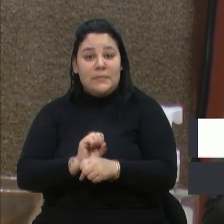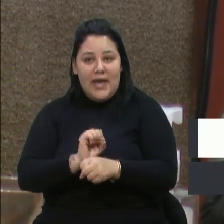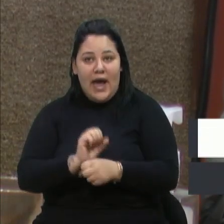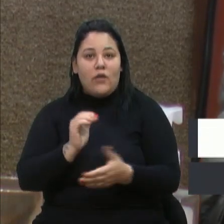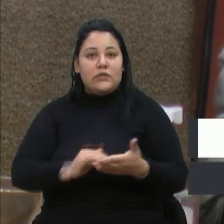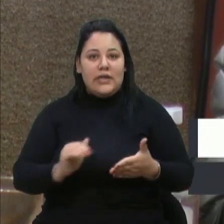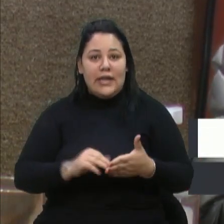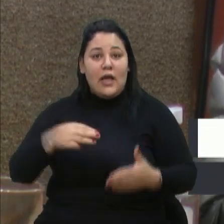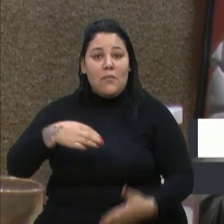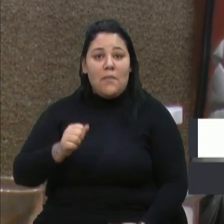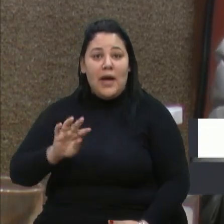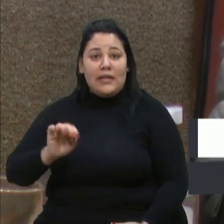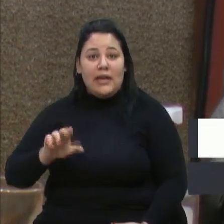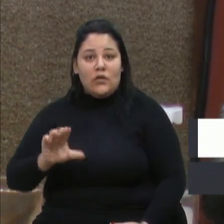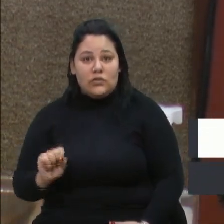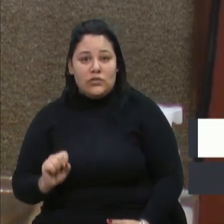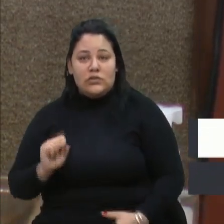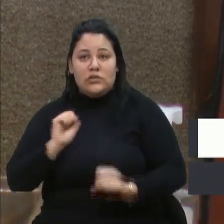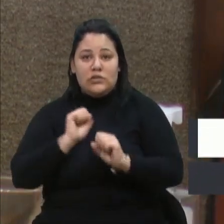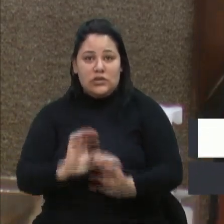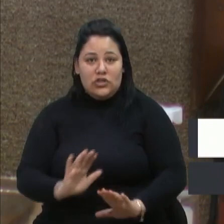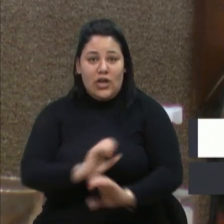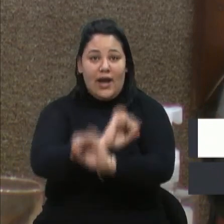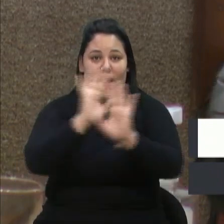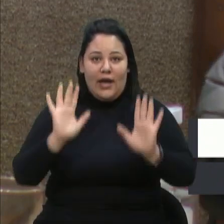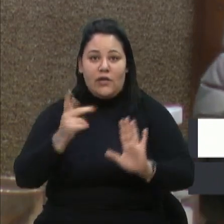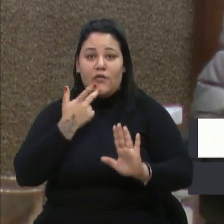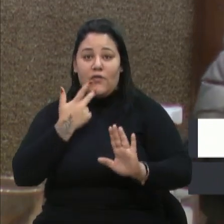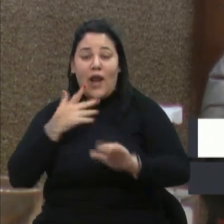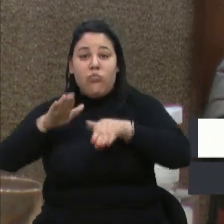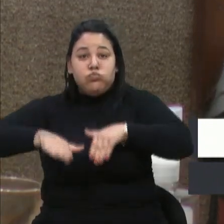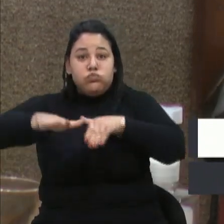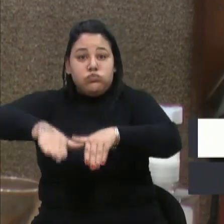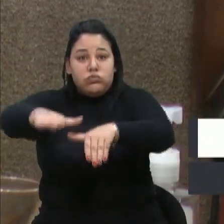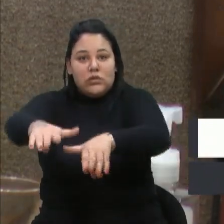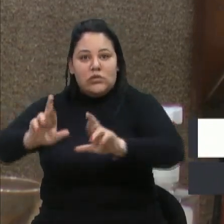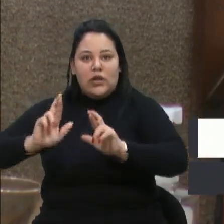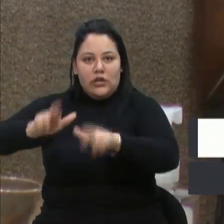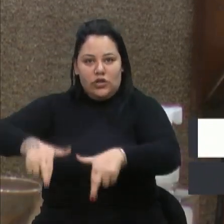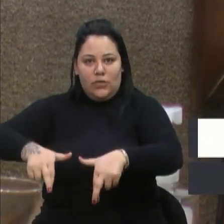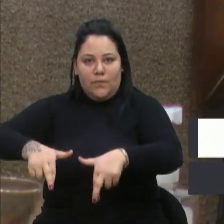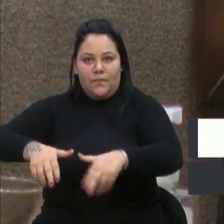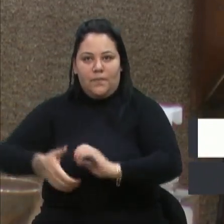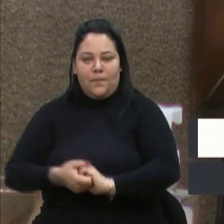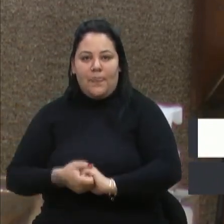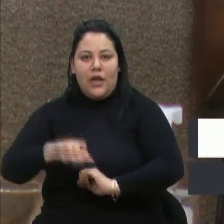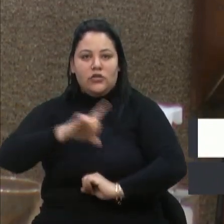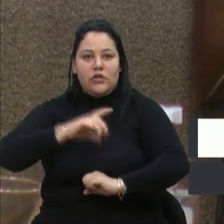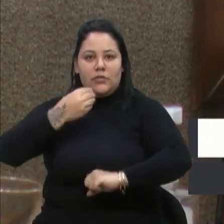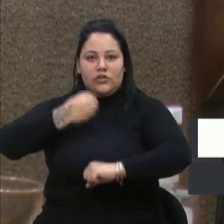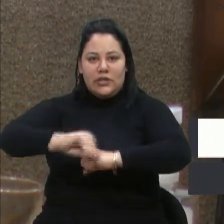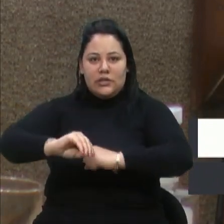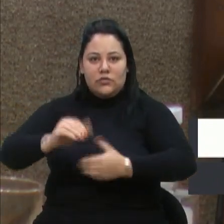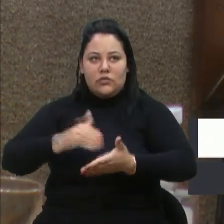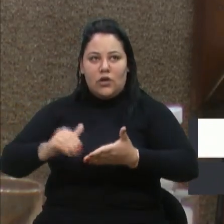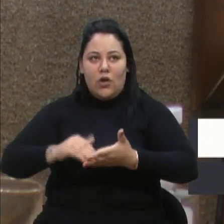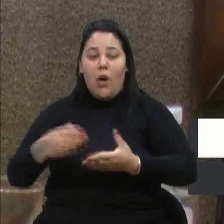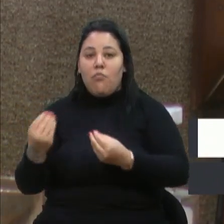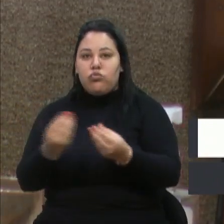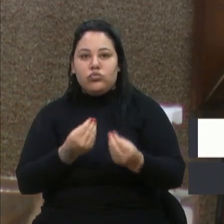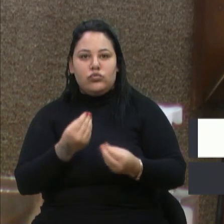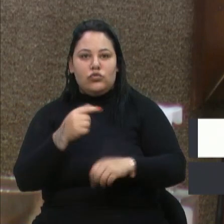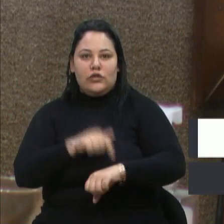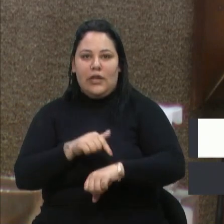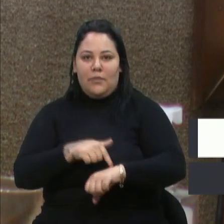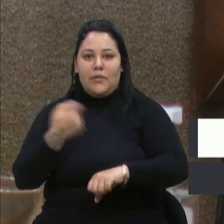falar da questão do trânsito que o senhor fala naquela região ali. Nós temos uma indicação no gabinete há bastante tempo já de que a sinaleira tinha que ter